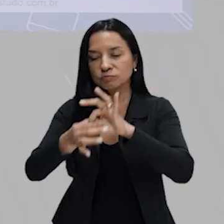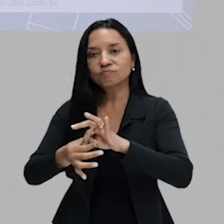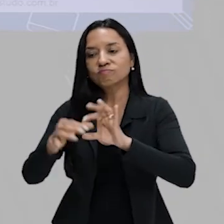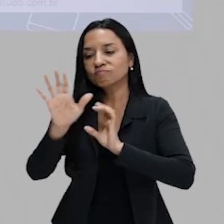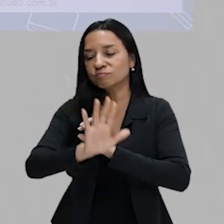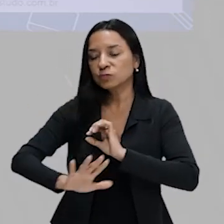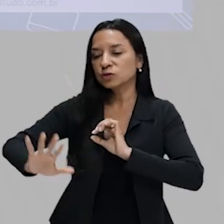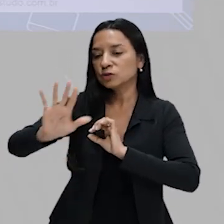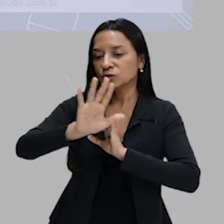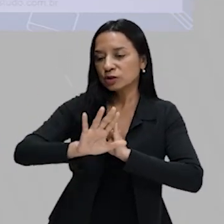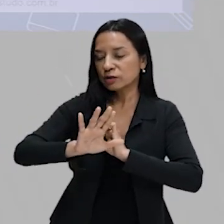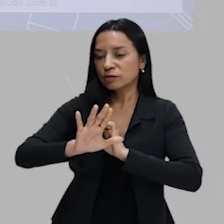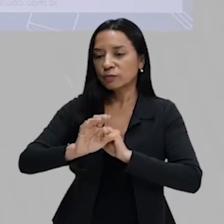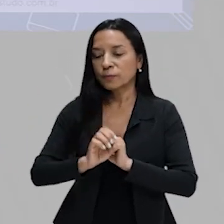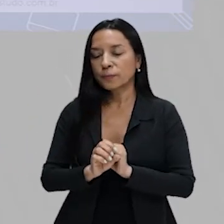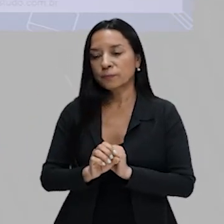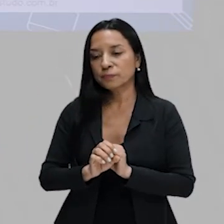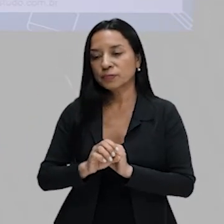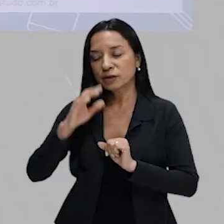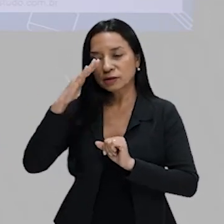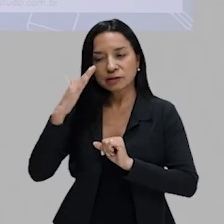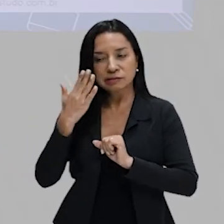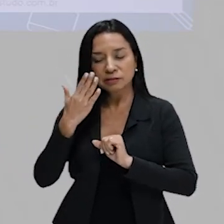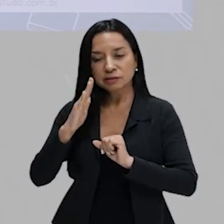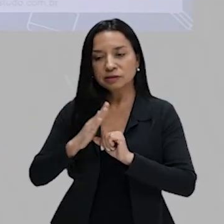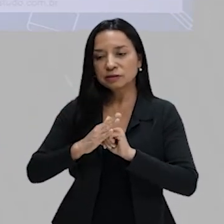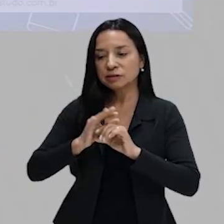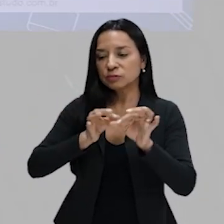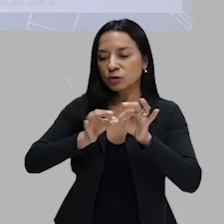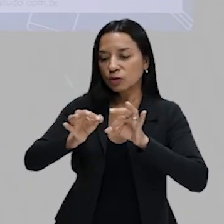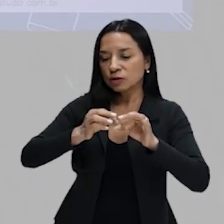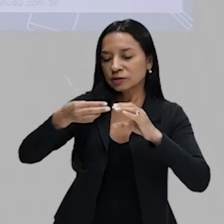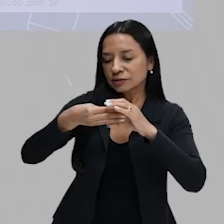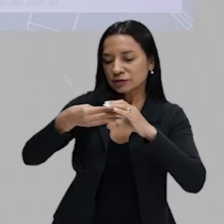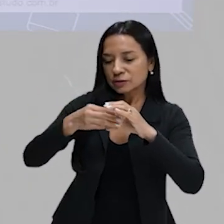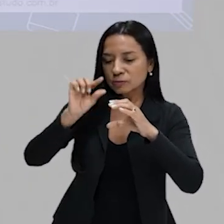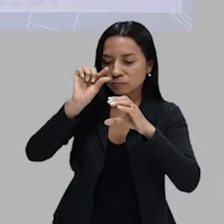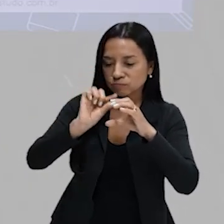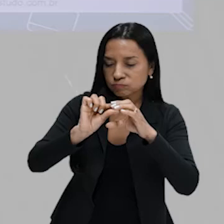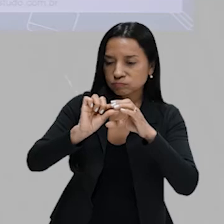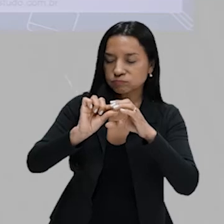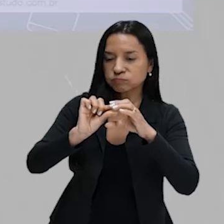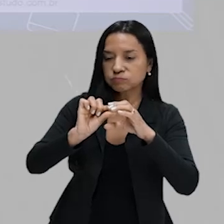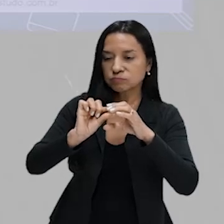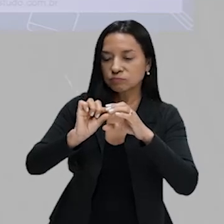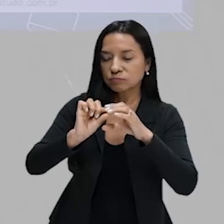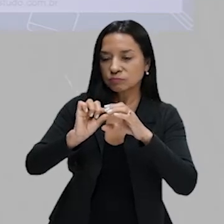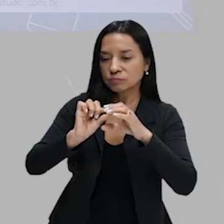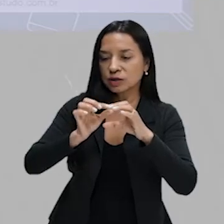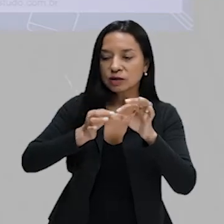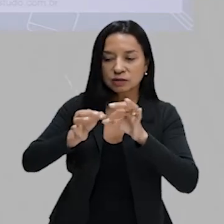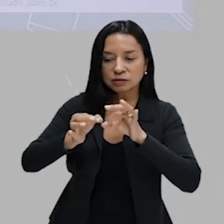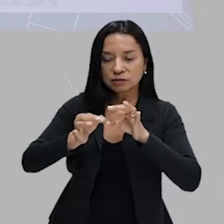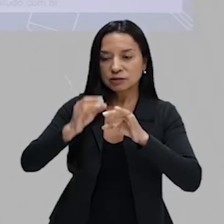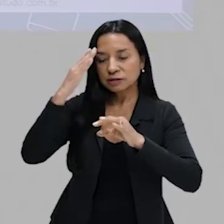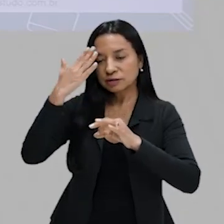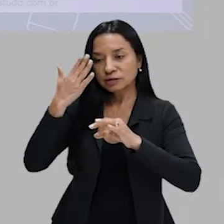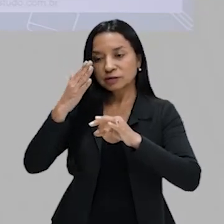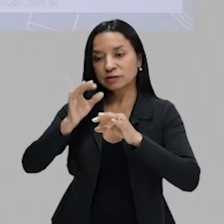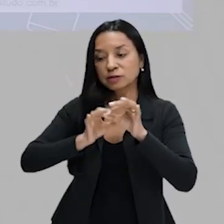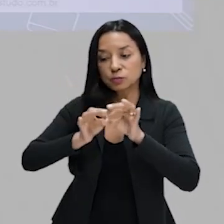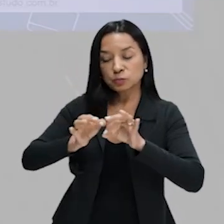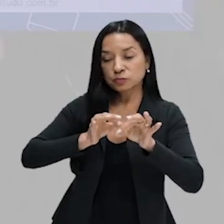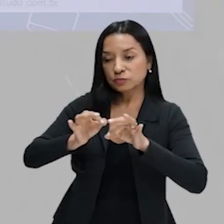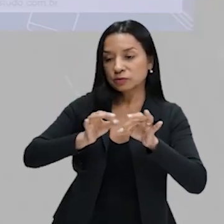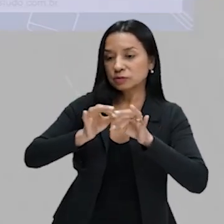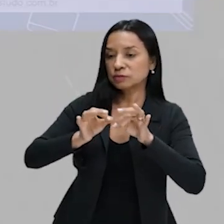organismo. Então, nós entendemos ali o funcionamento da célula, que é uma unidade muito pequena. Entendendo o funcionamento de cada célula do